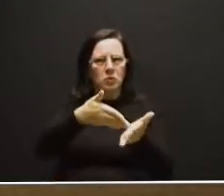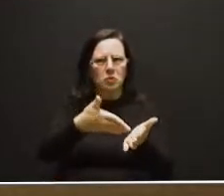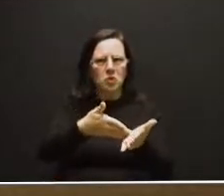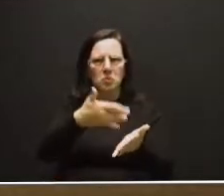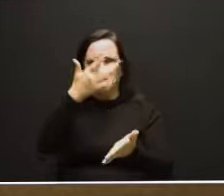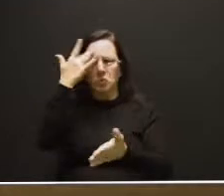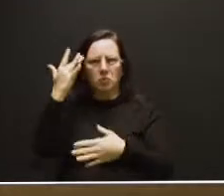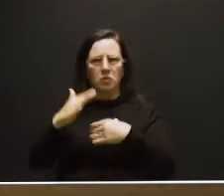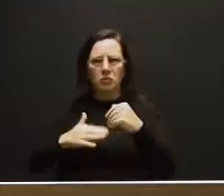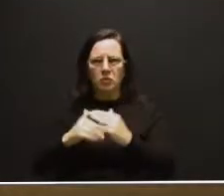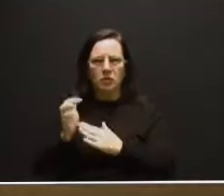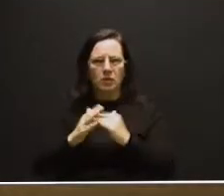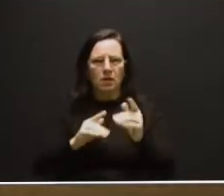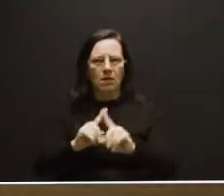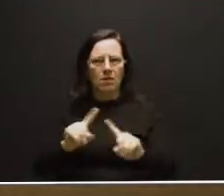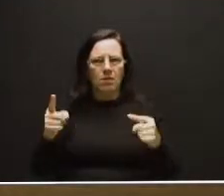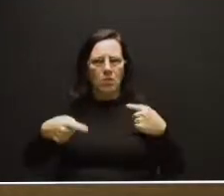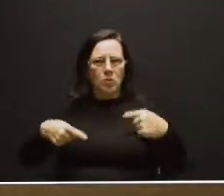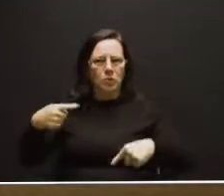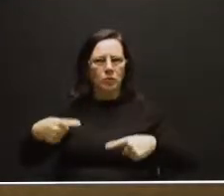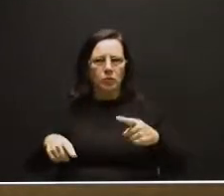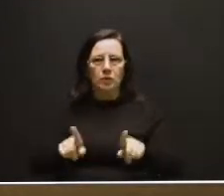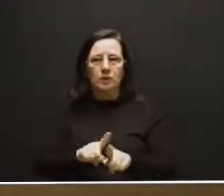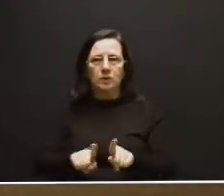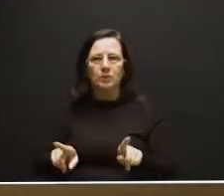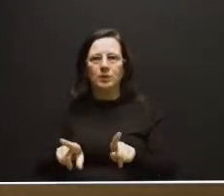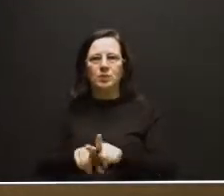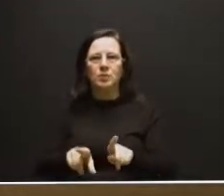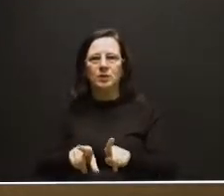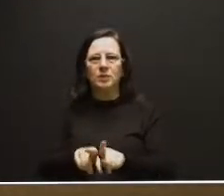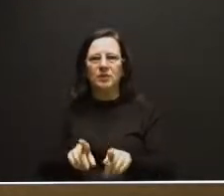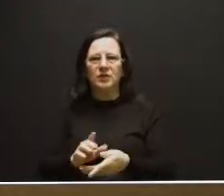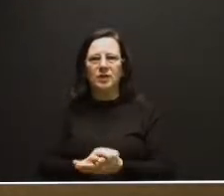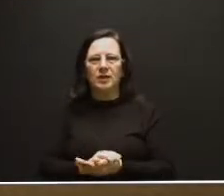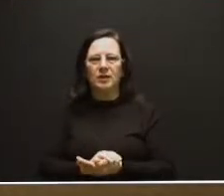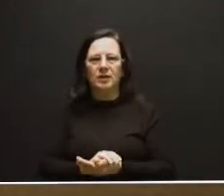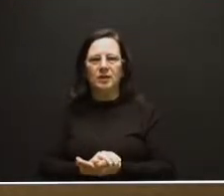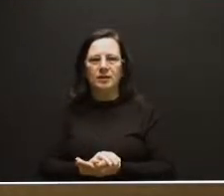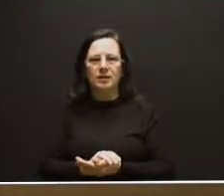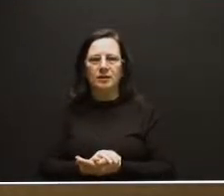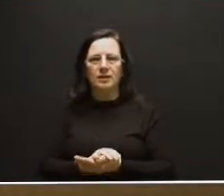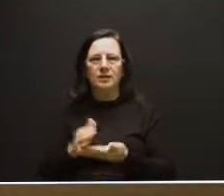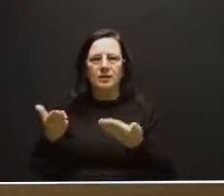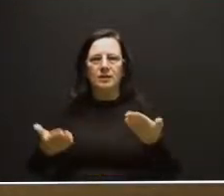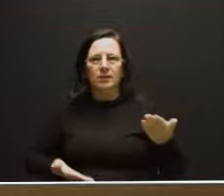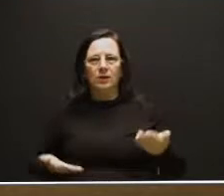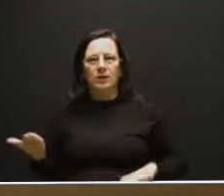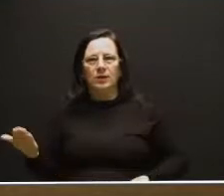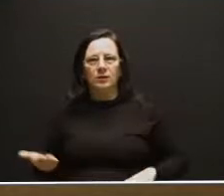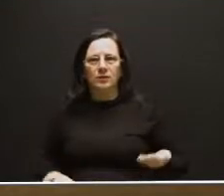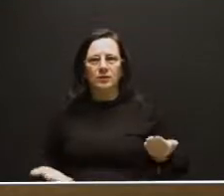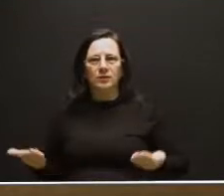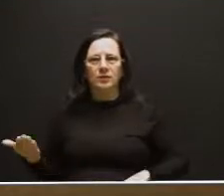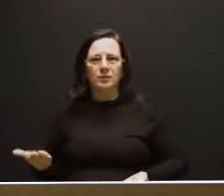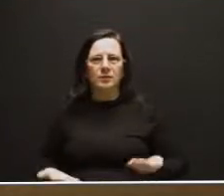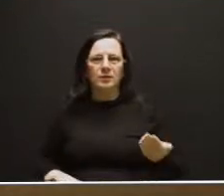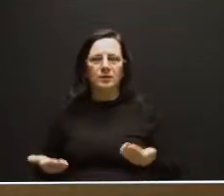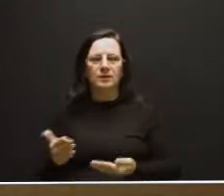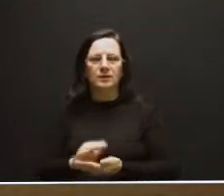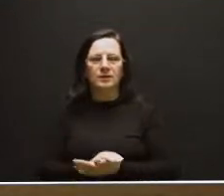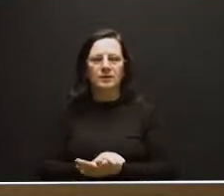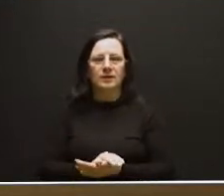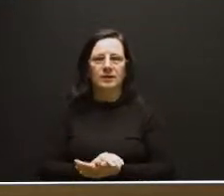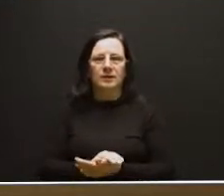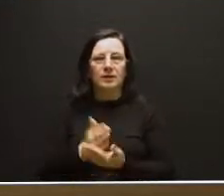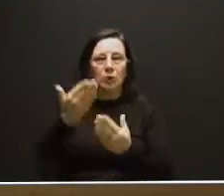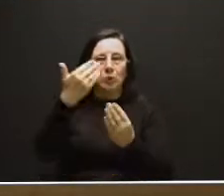profissional que seja político traga pessoa com competência traga servidor público com competência pra mim desenvolver a